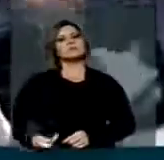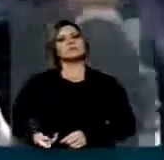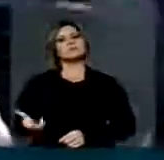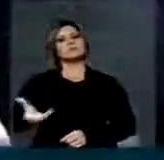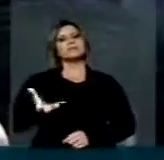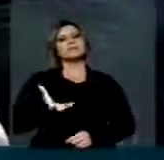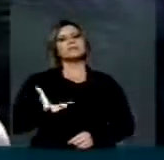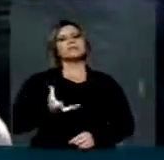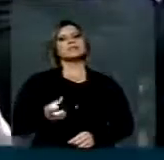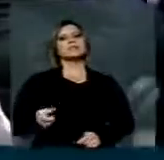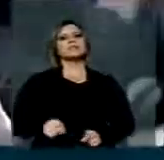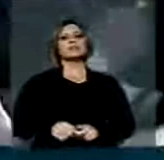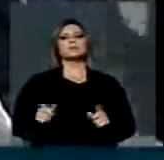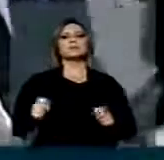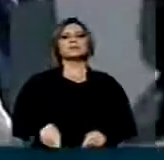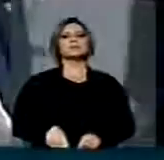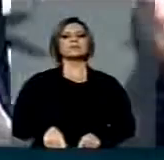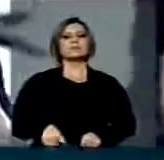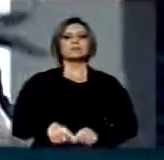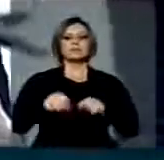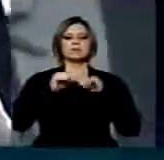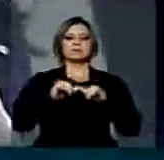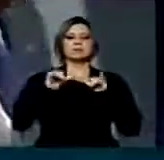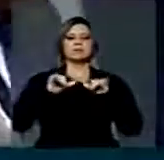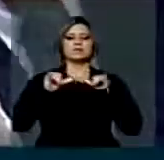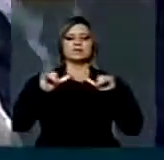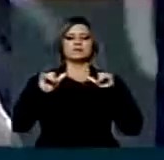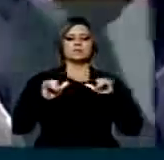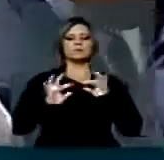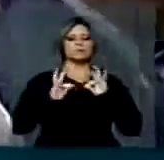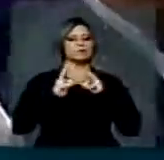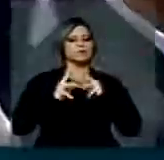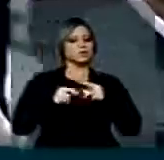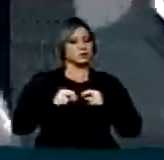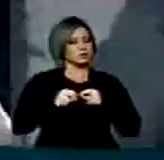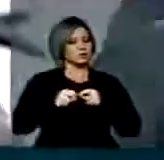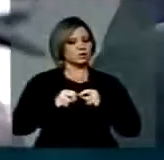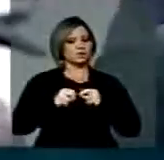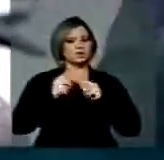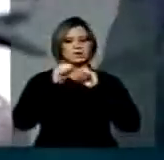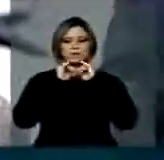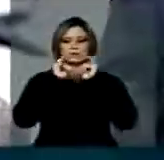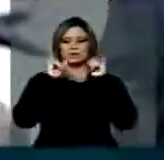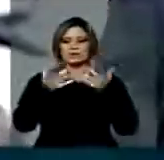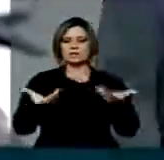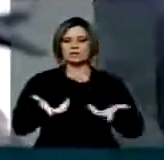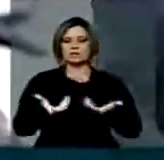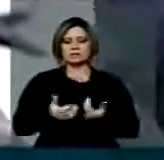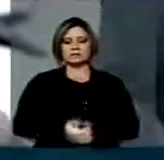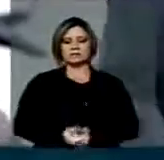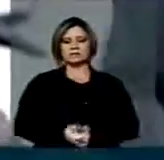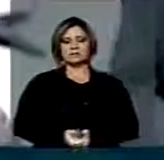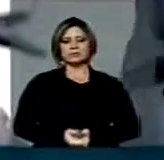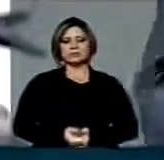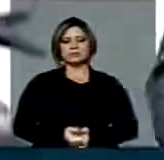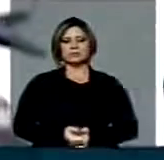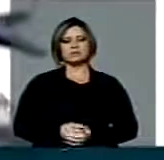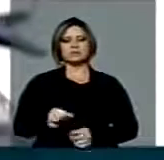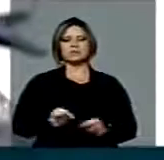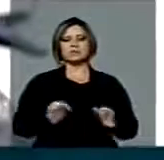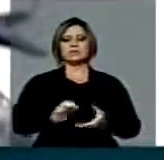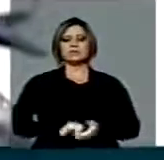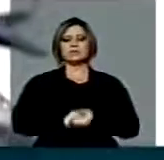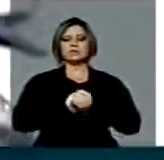poder pedir a publicação na íntegra deste pronunciamento que faço, numa saudação